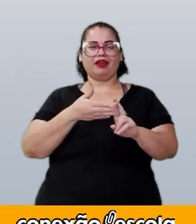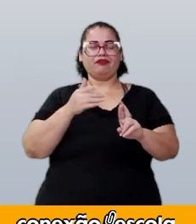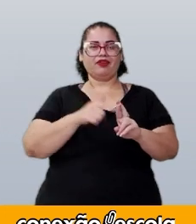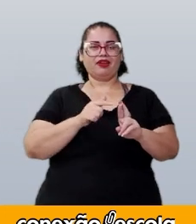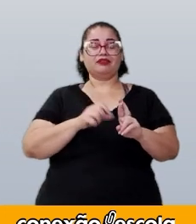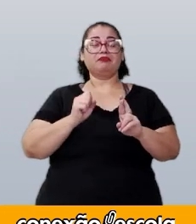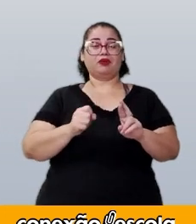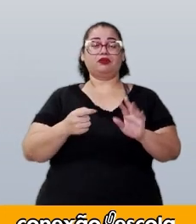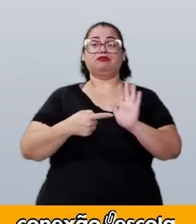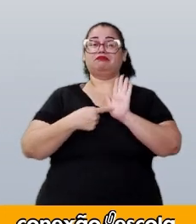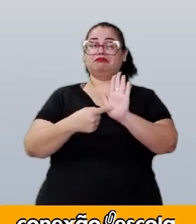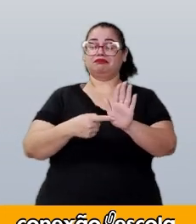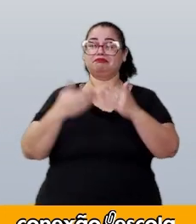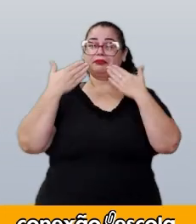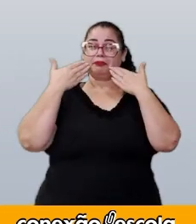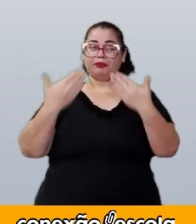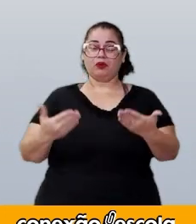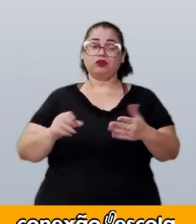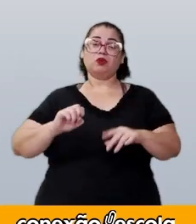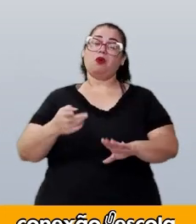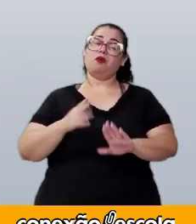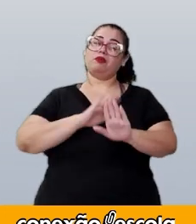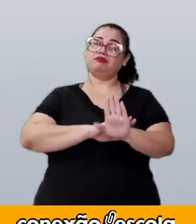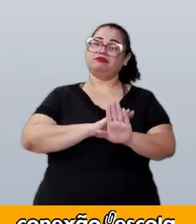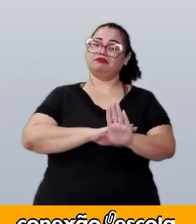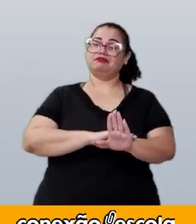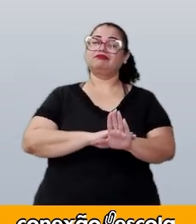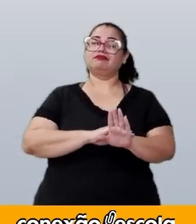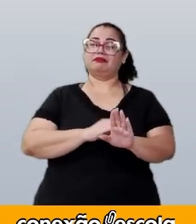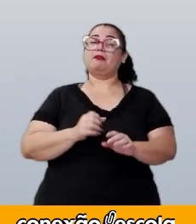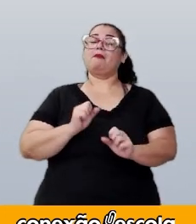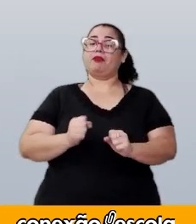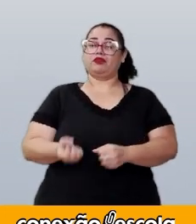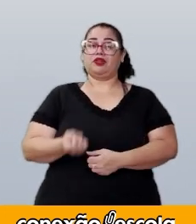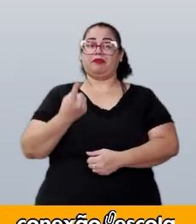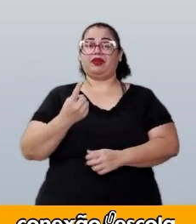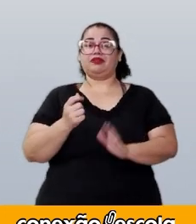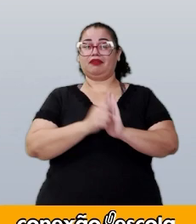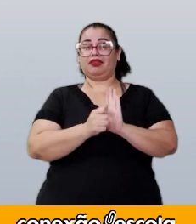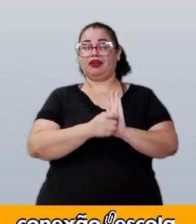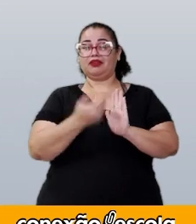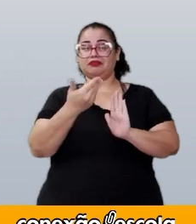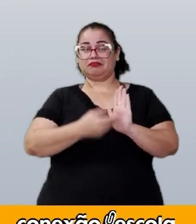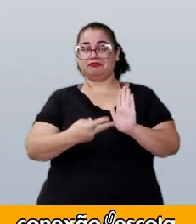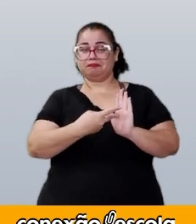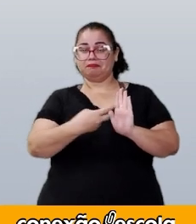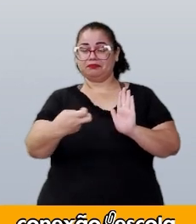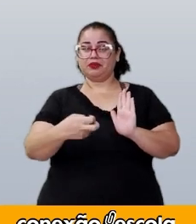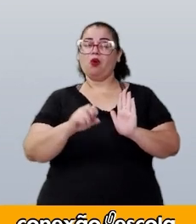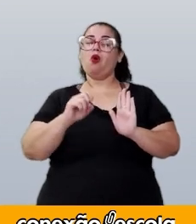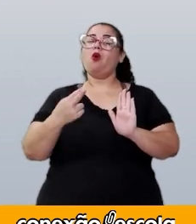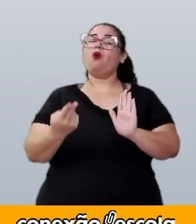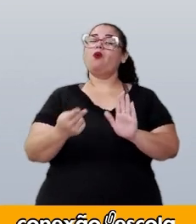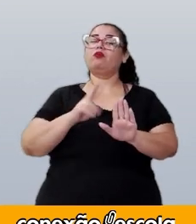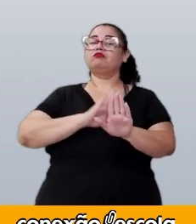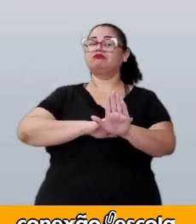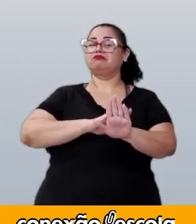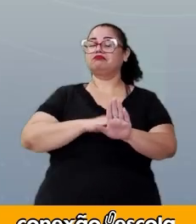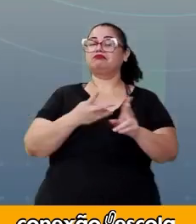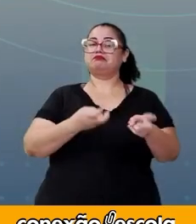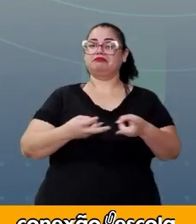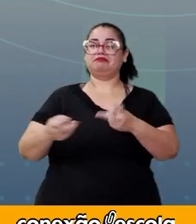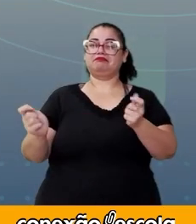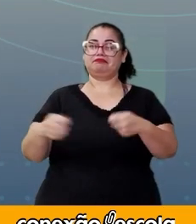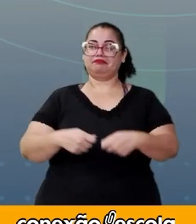ser explícita ou implícita, ou seja, pode aparecer escrita no texto ou subentendida nas entrelinhas